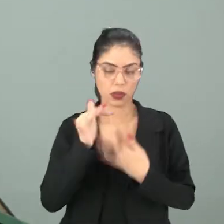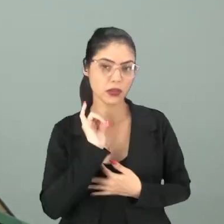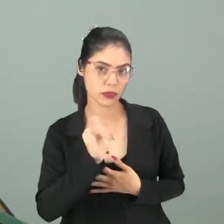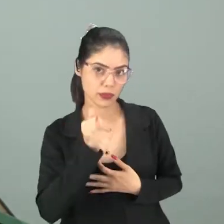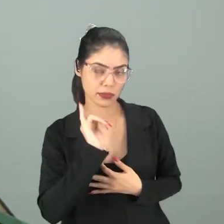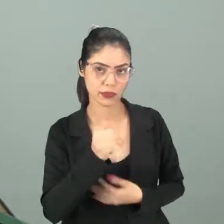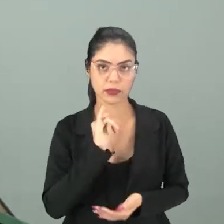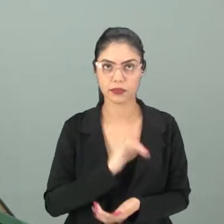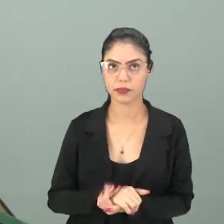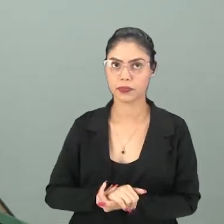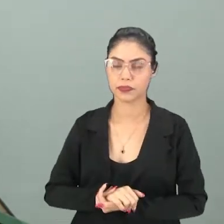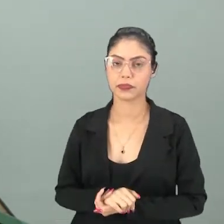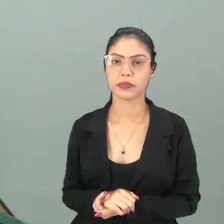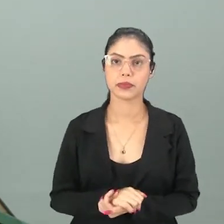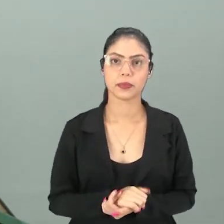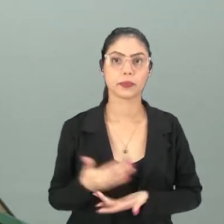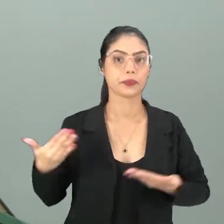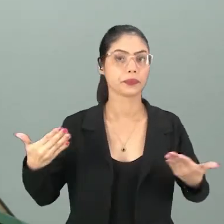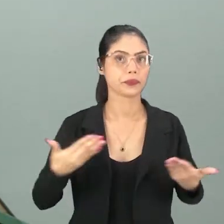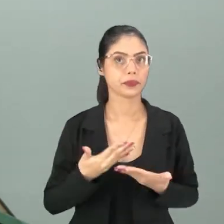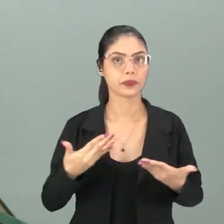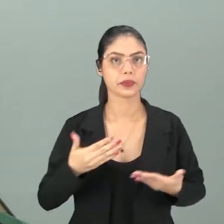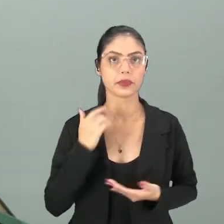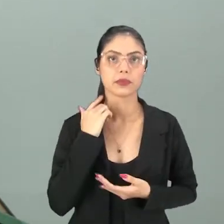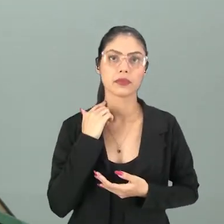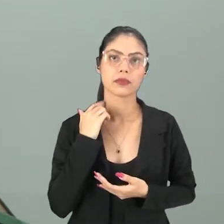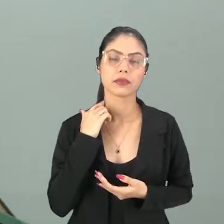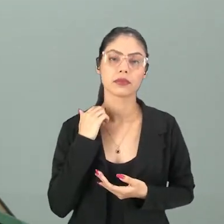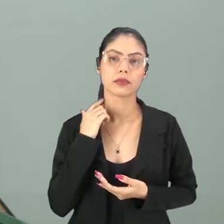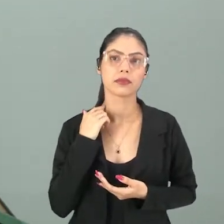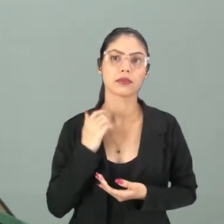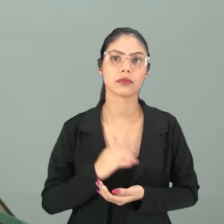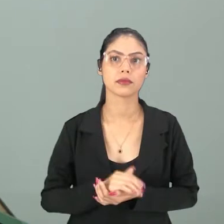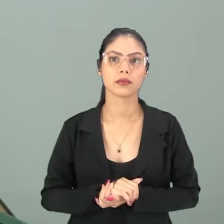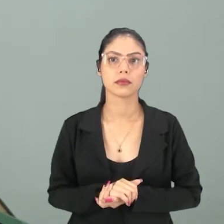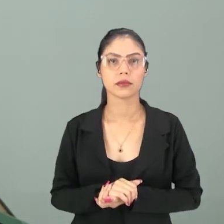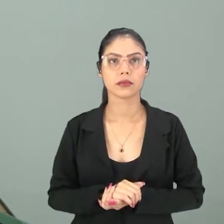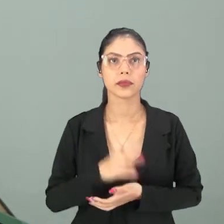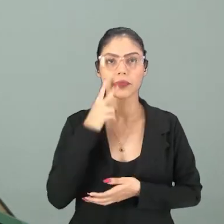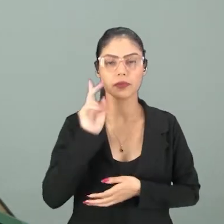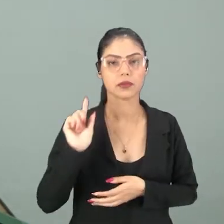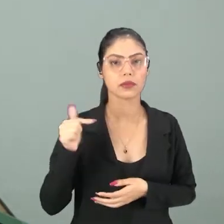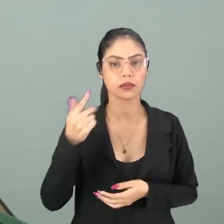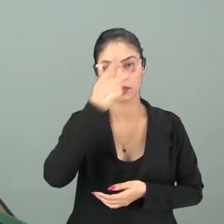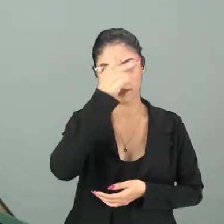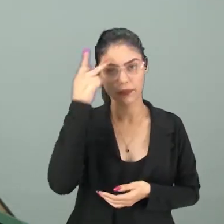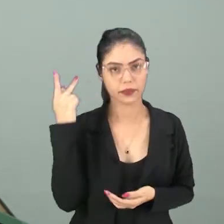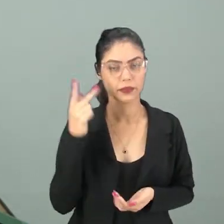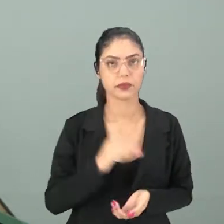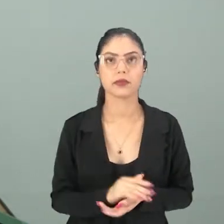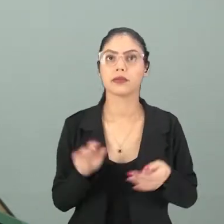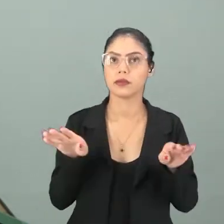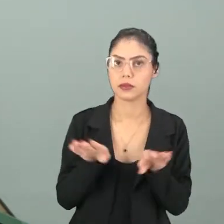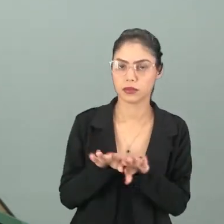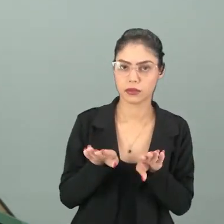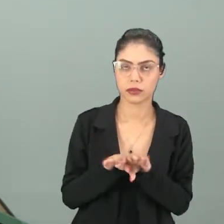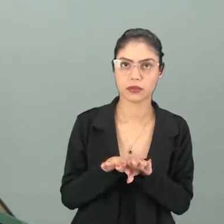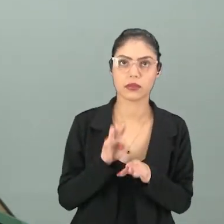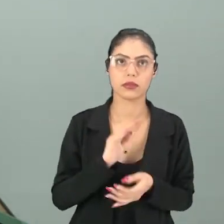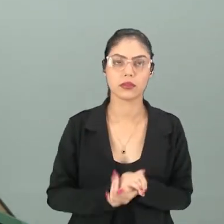narrando a sua história. E agora, né, nós vamos ver outras pessoas que